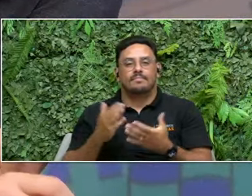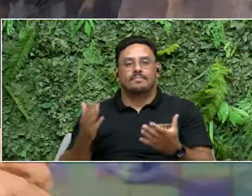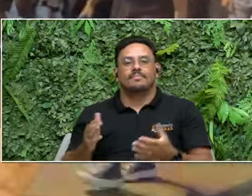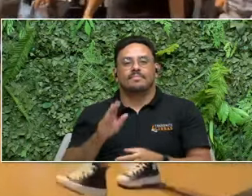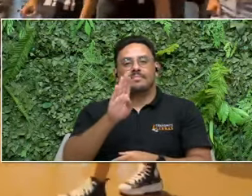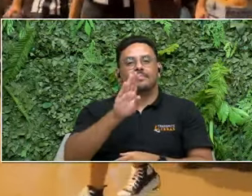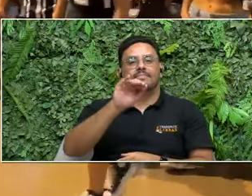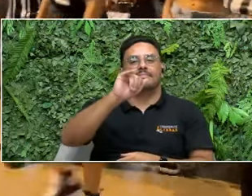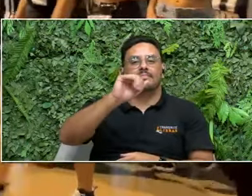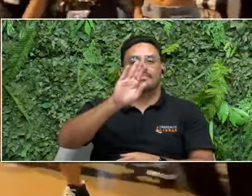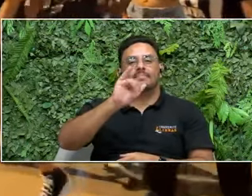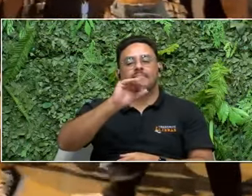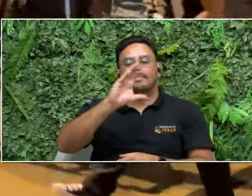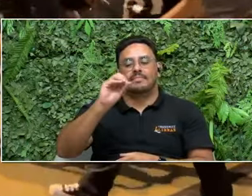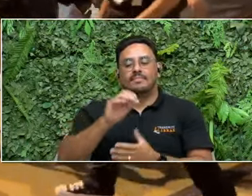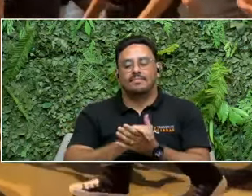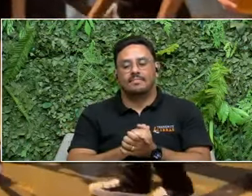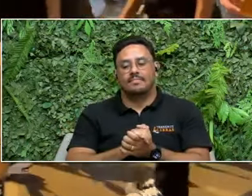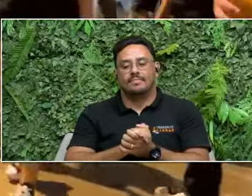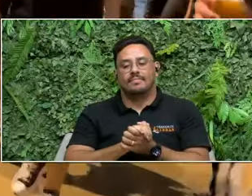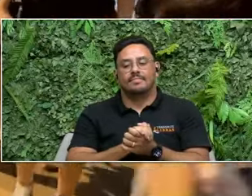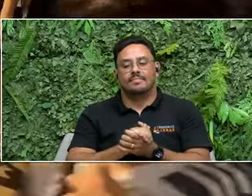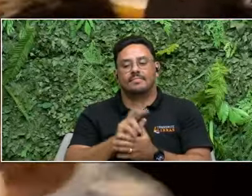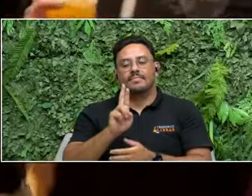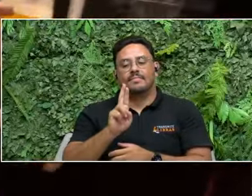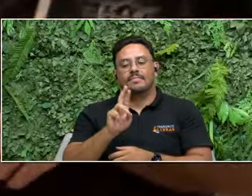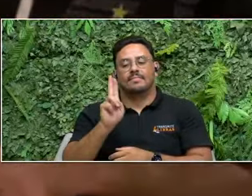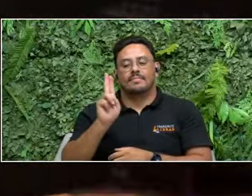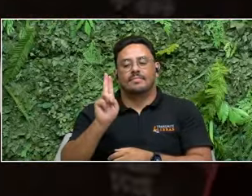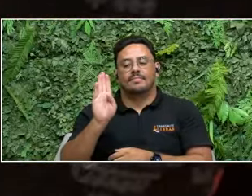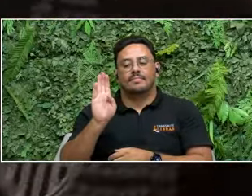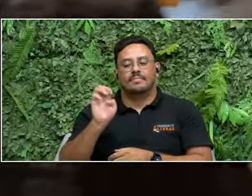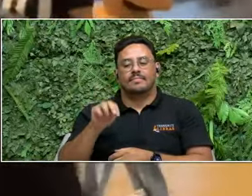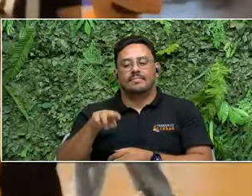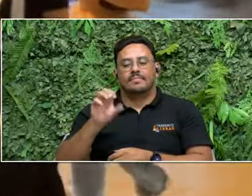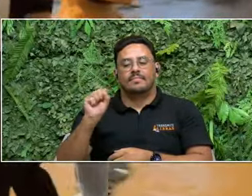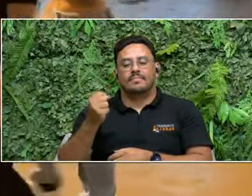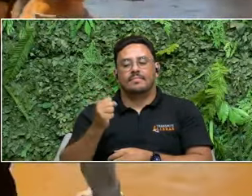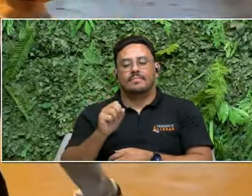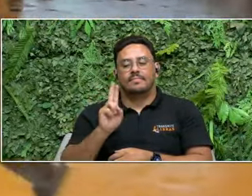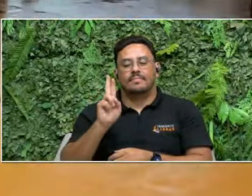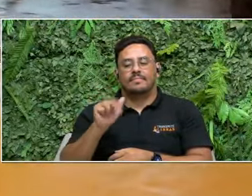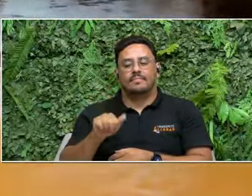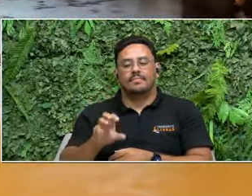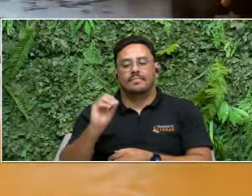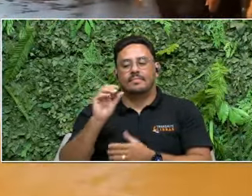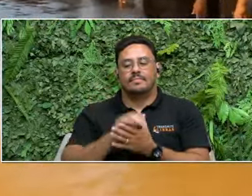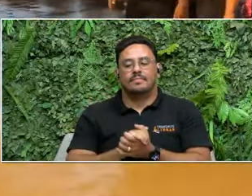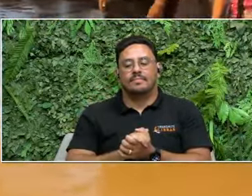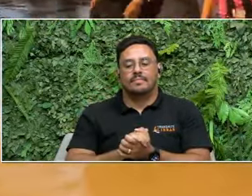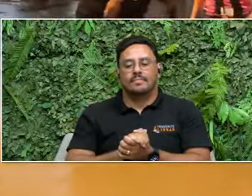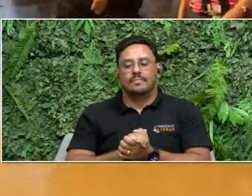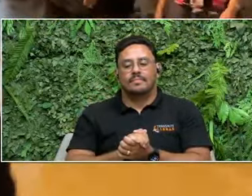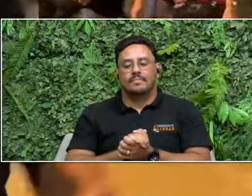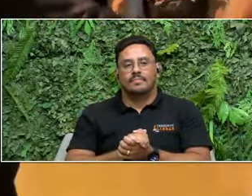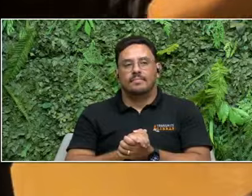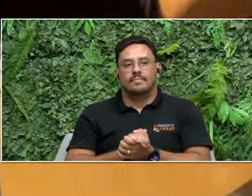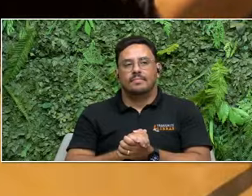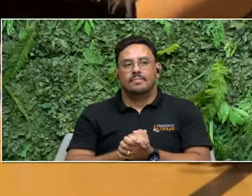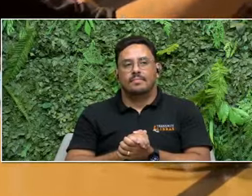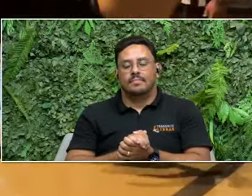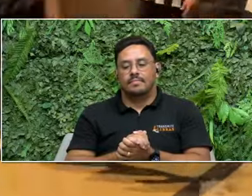Galera Rubens Ramalho é o Rubens ralho rens Ramalho é o Rubens